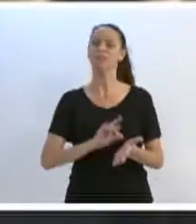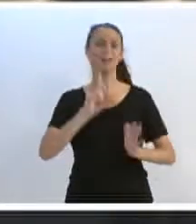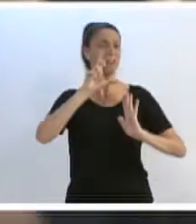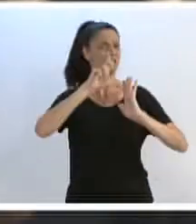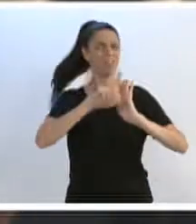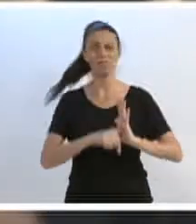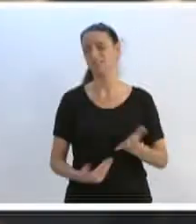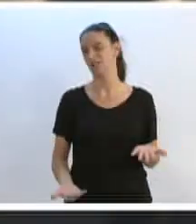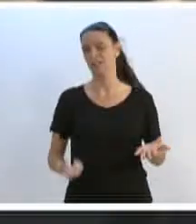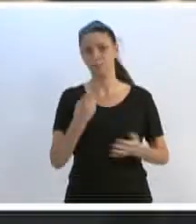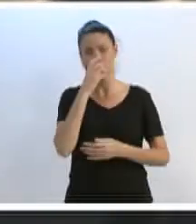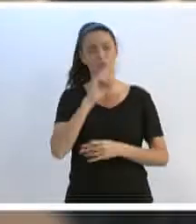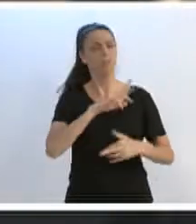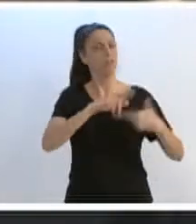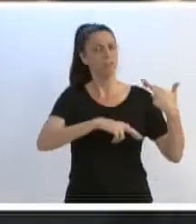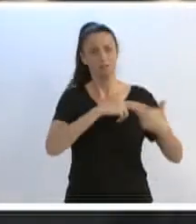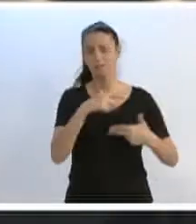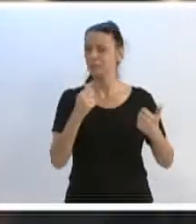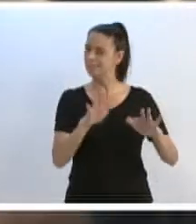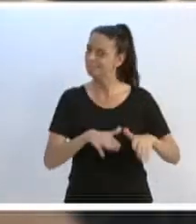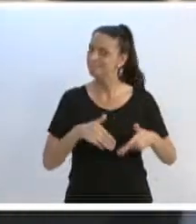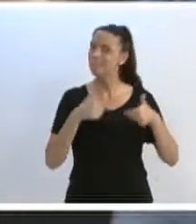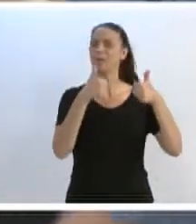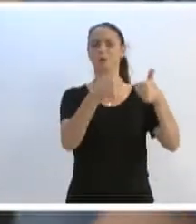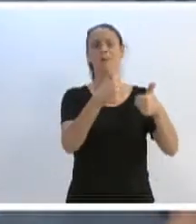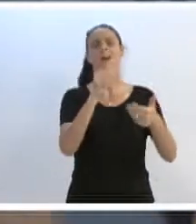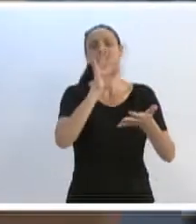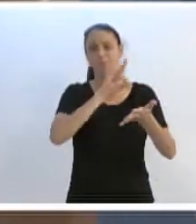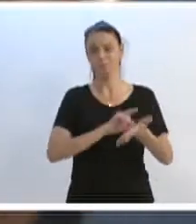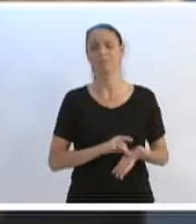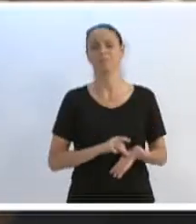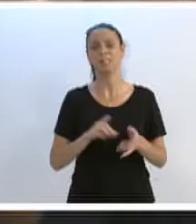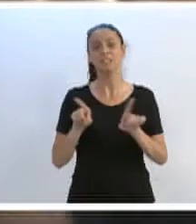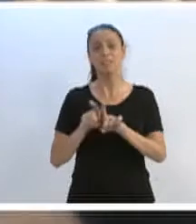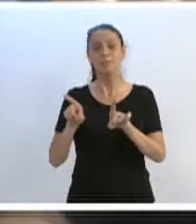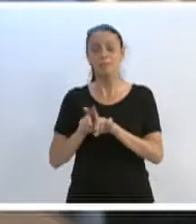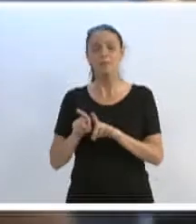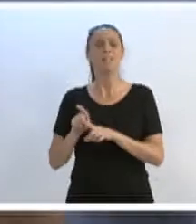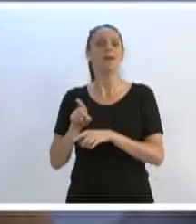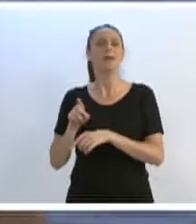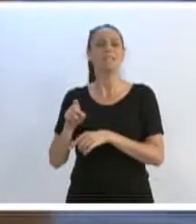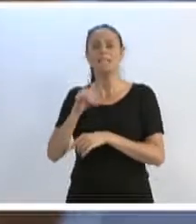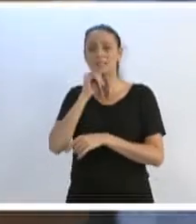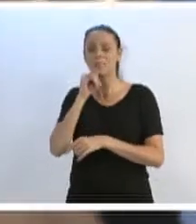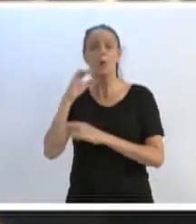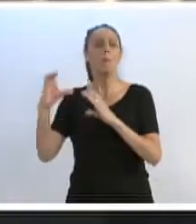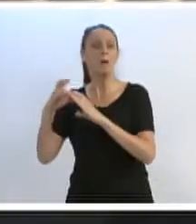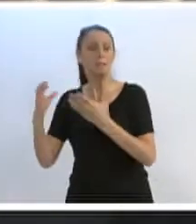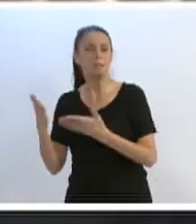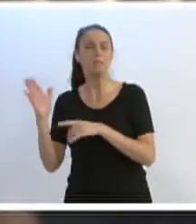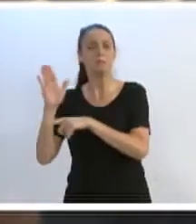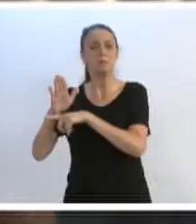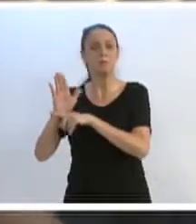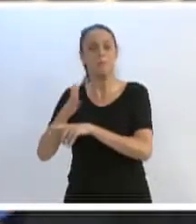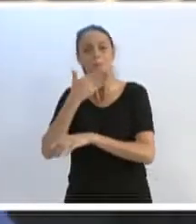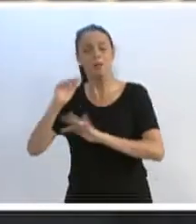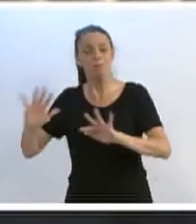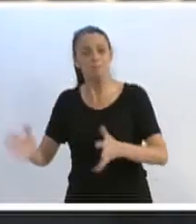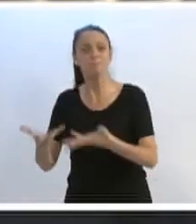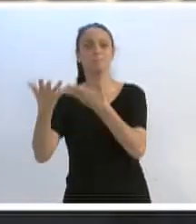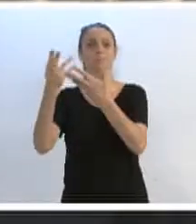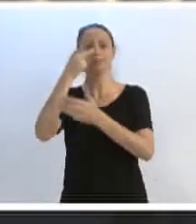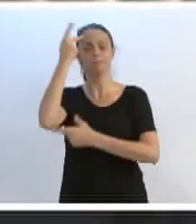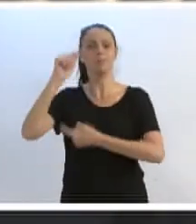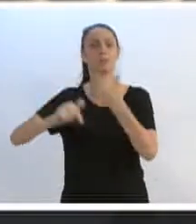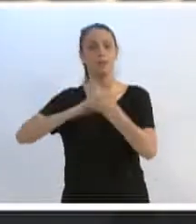questão do lixo reciclado, da condição que dá, inclusive, para as cooperativas, para melhorar, incentivar pessoas que